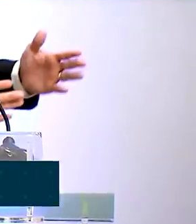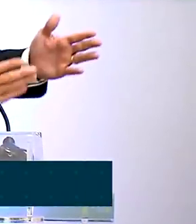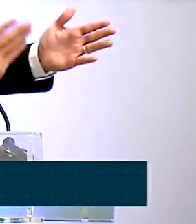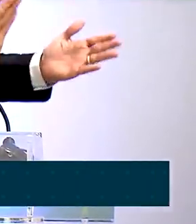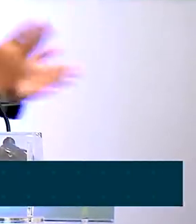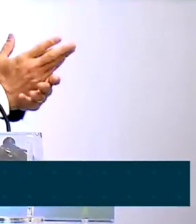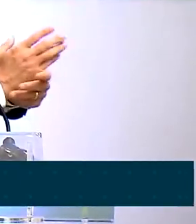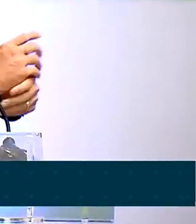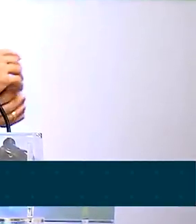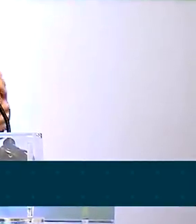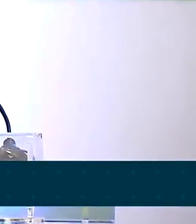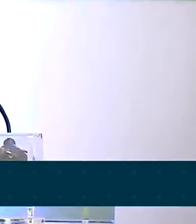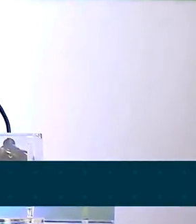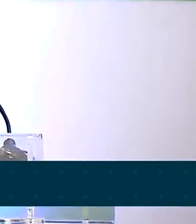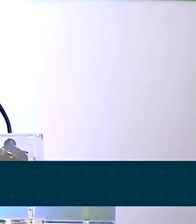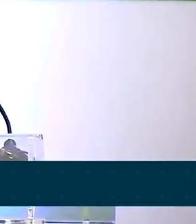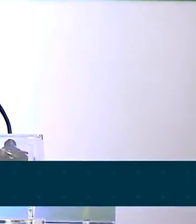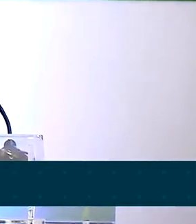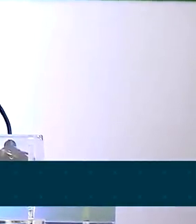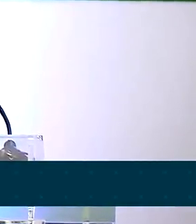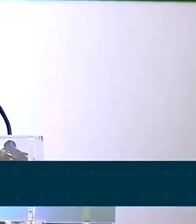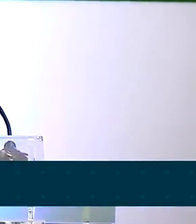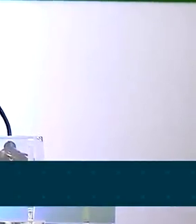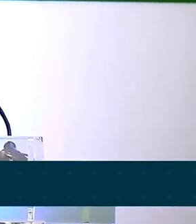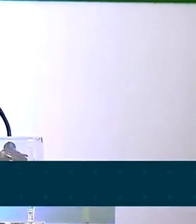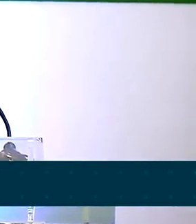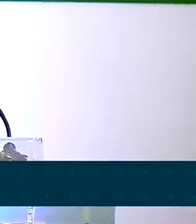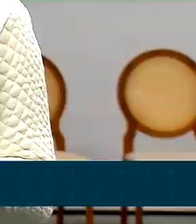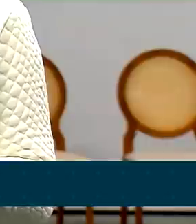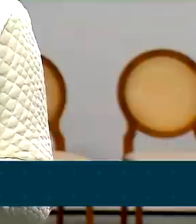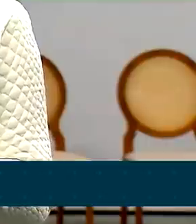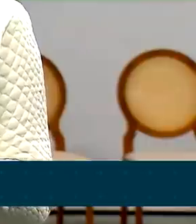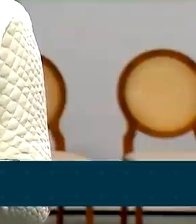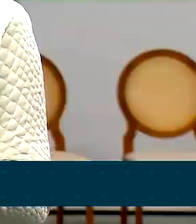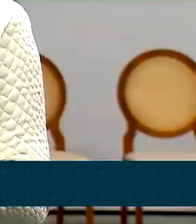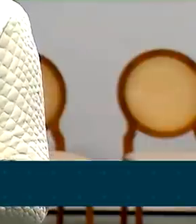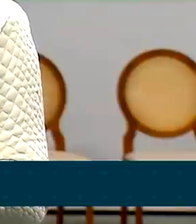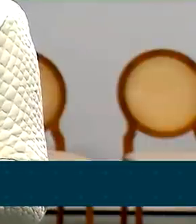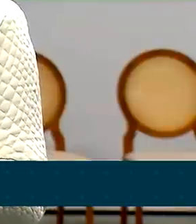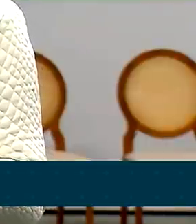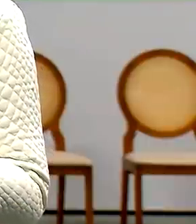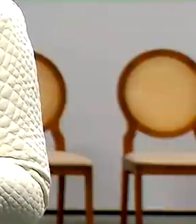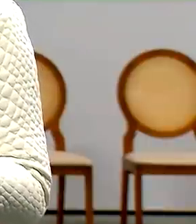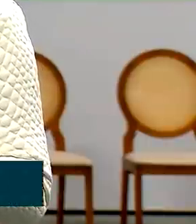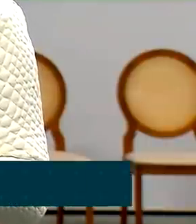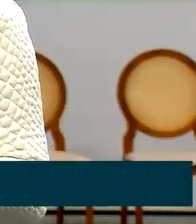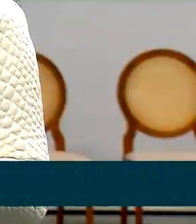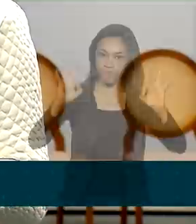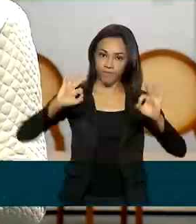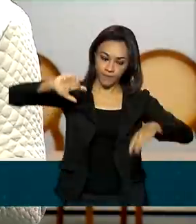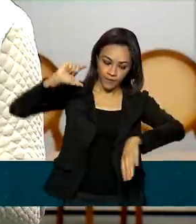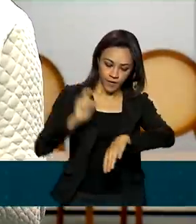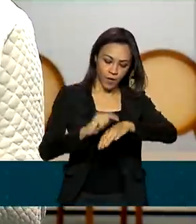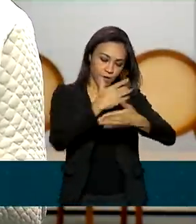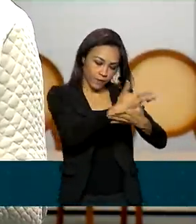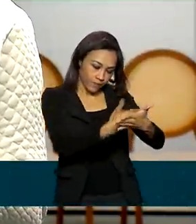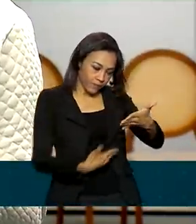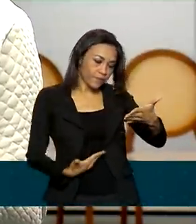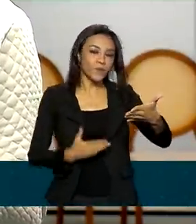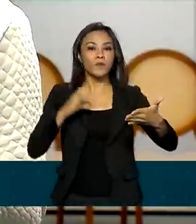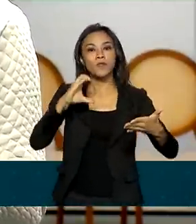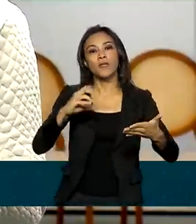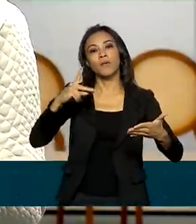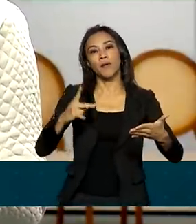para tentar conseguir o cadastro lá da Tarifa Social de Energia Elétrica. Para que o cadastro seja feito de forma automática, o CPF do